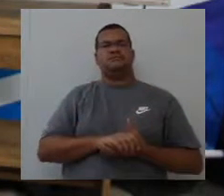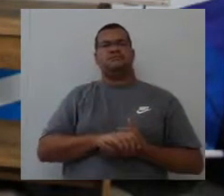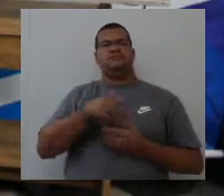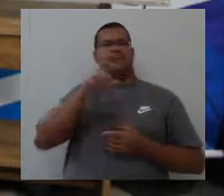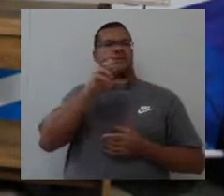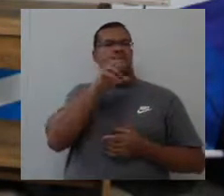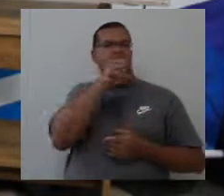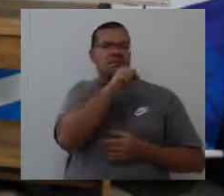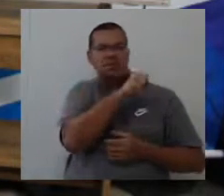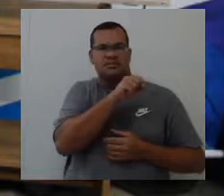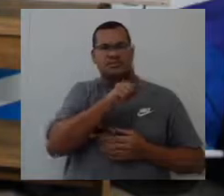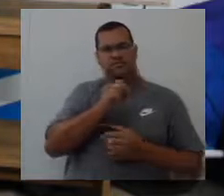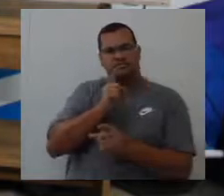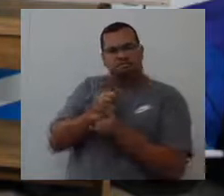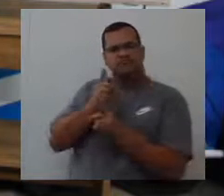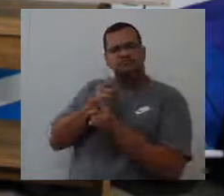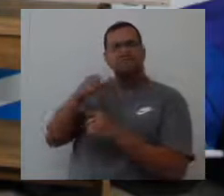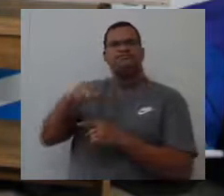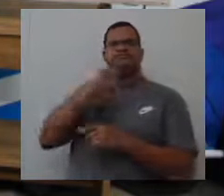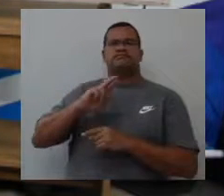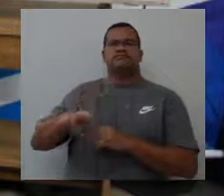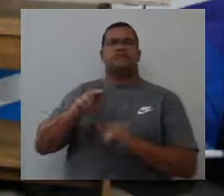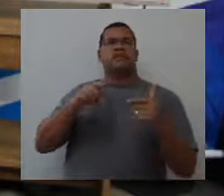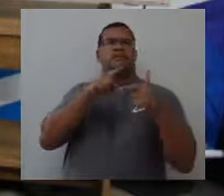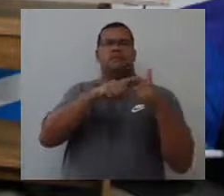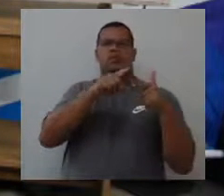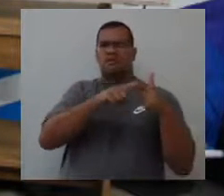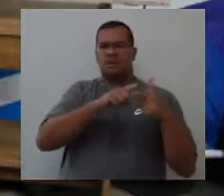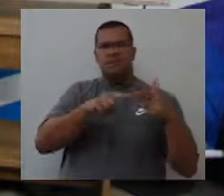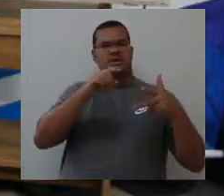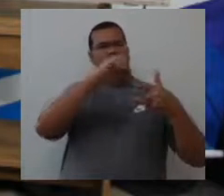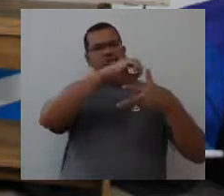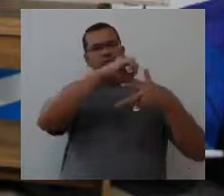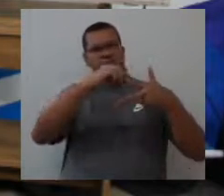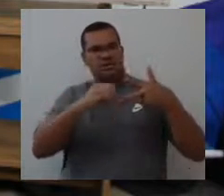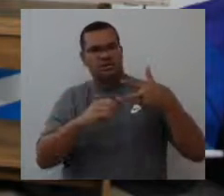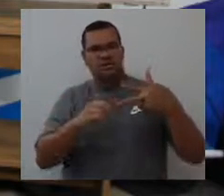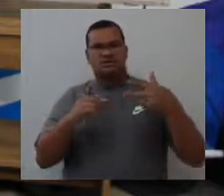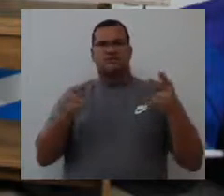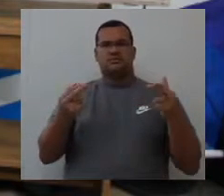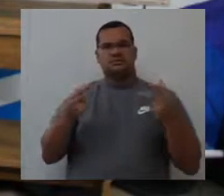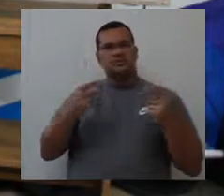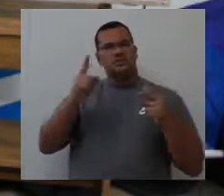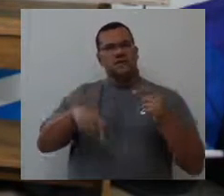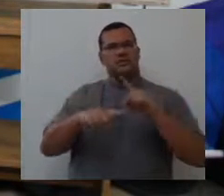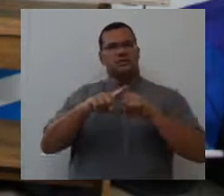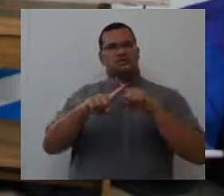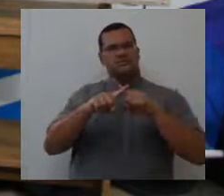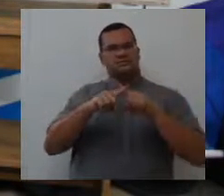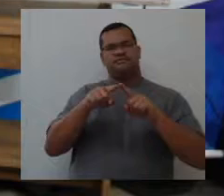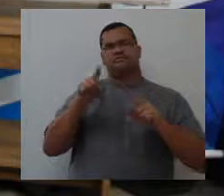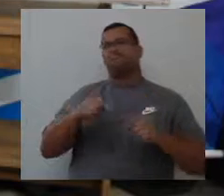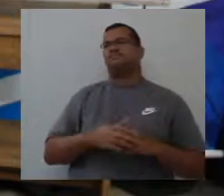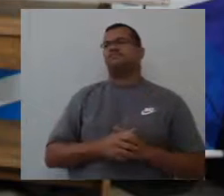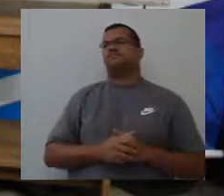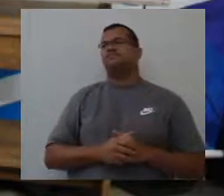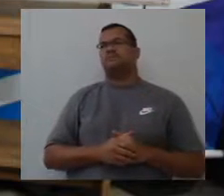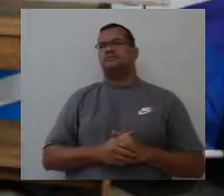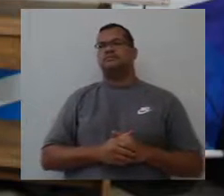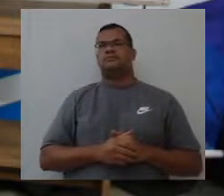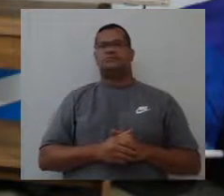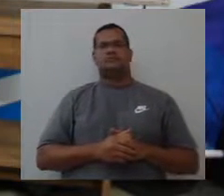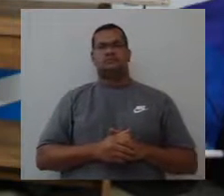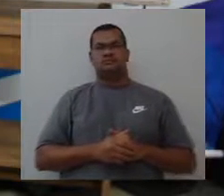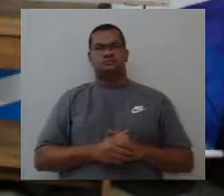mais rápido e vários problemas do Enem trazem essa abordagem de multiplicação pela taxa decimal. Beleza,